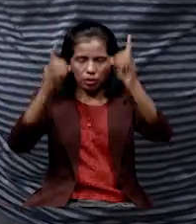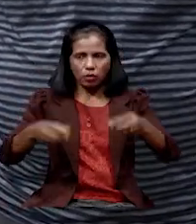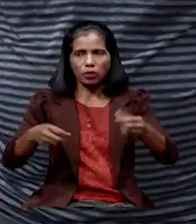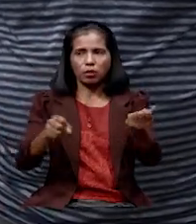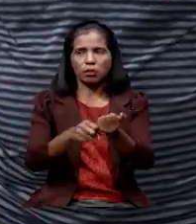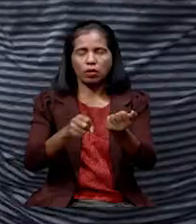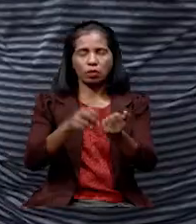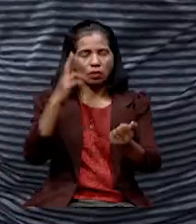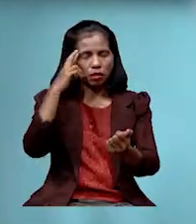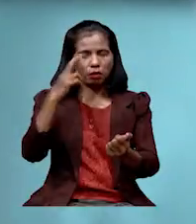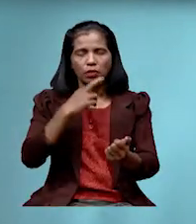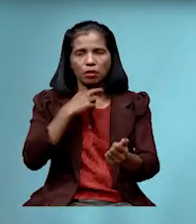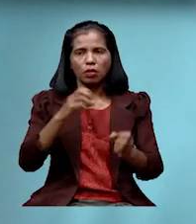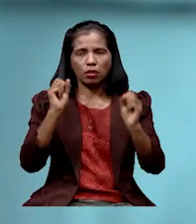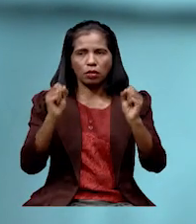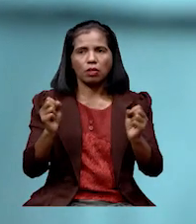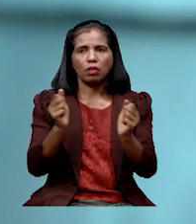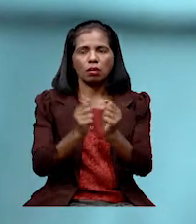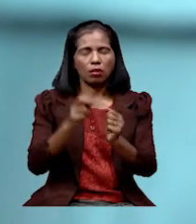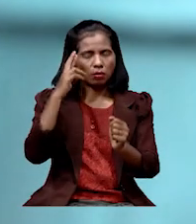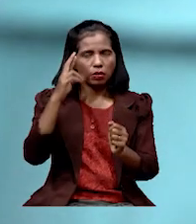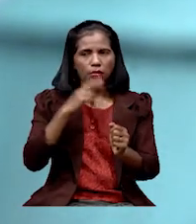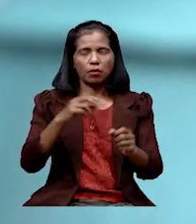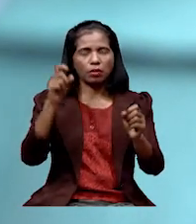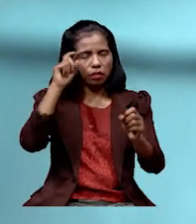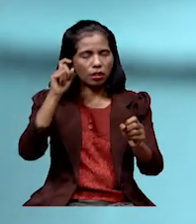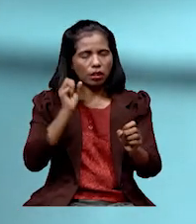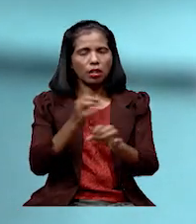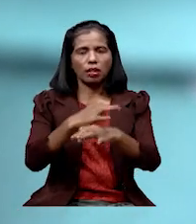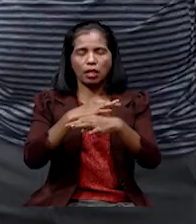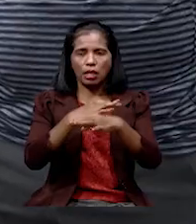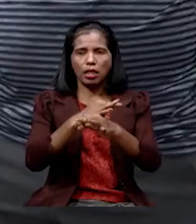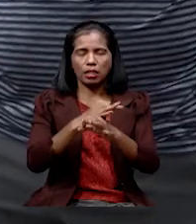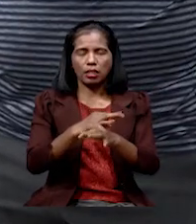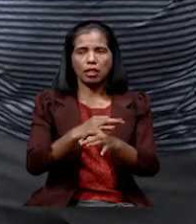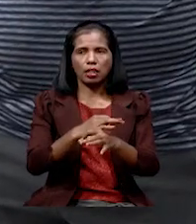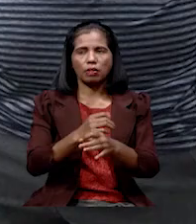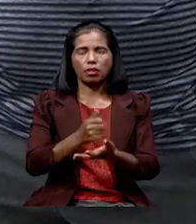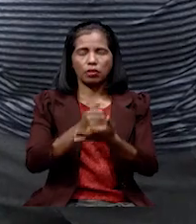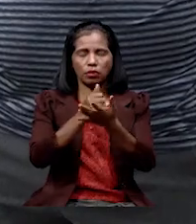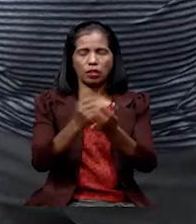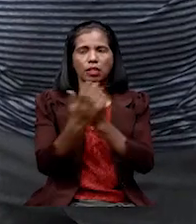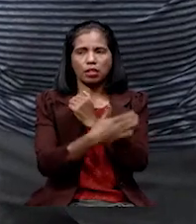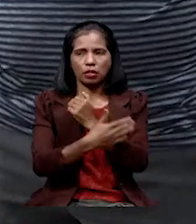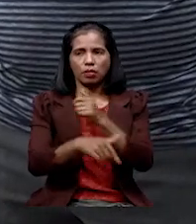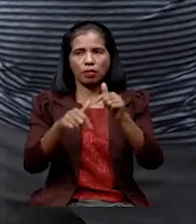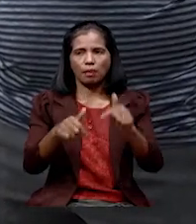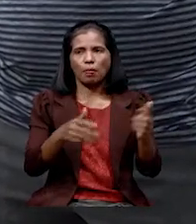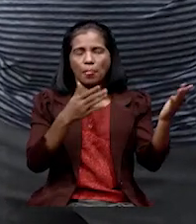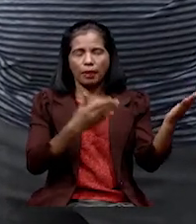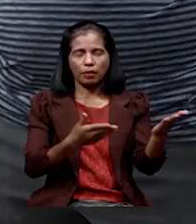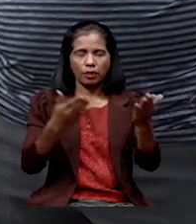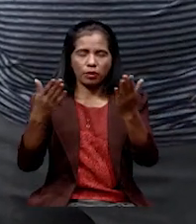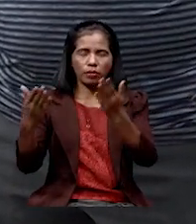Mosorta tambah ho lideransa Zoera Mosorta no Sanana Gusmaung bele hadiah nasaung ne. Mai lori forza politika ne per atau apui wa mbo